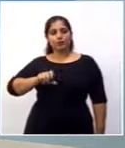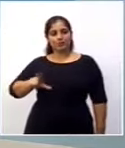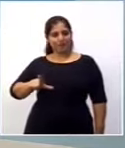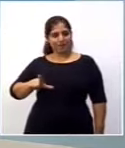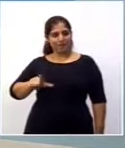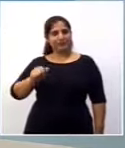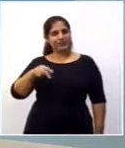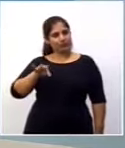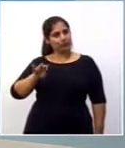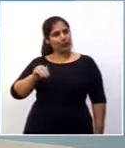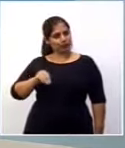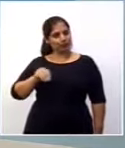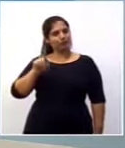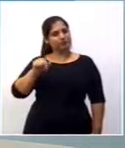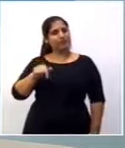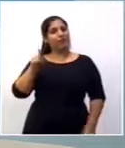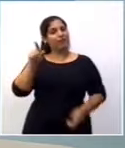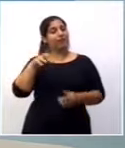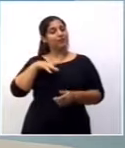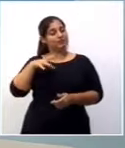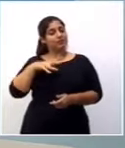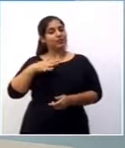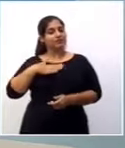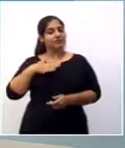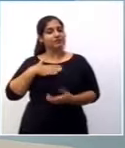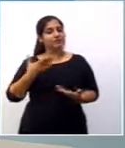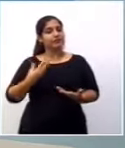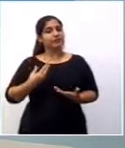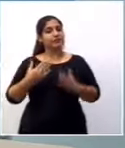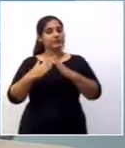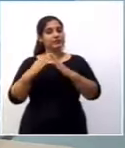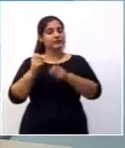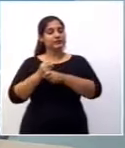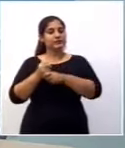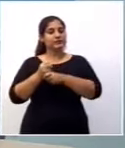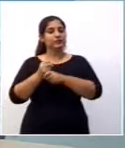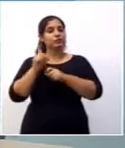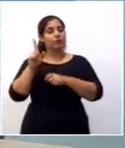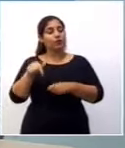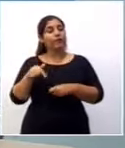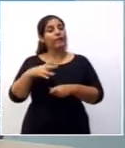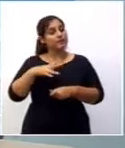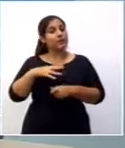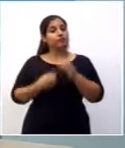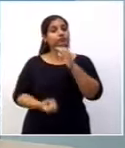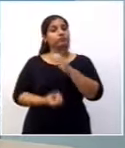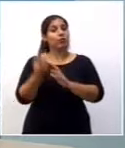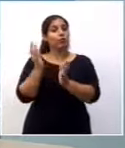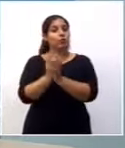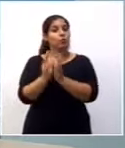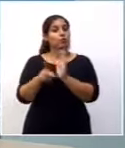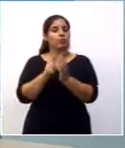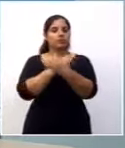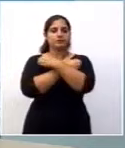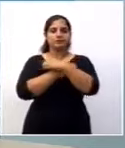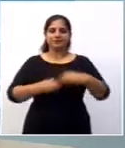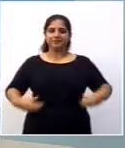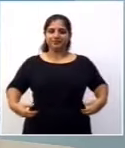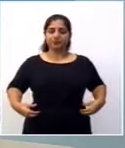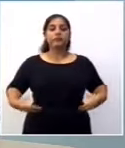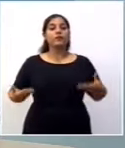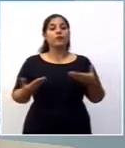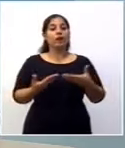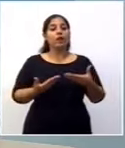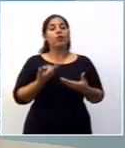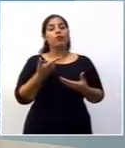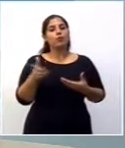cidade de Paraibuna, a cidade, né, da onde eu residi a minha vida inteira, é uma cidade fundada por bandeirante. Então, agora nós vamos